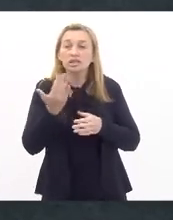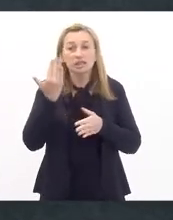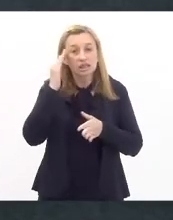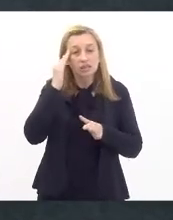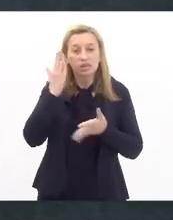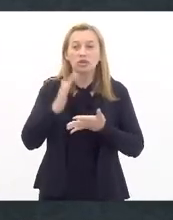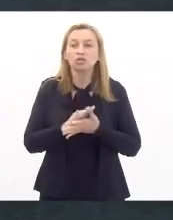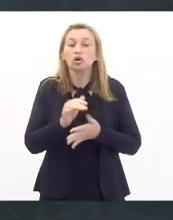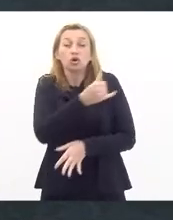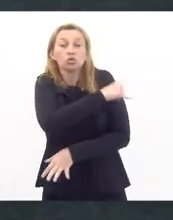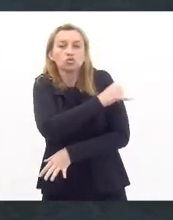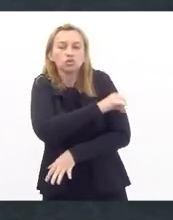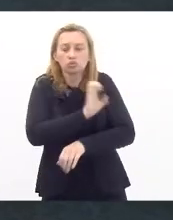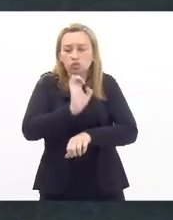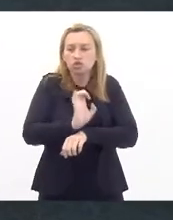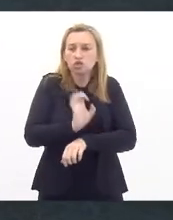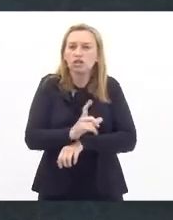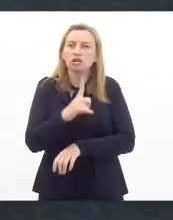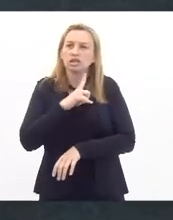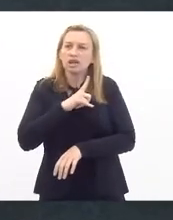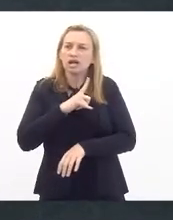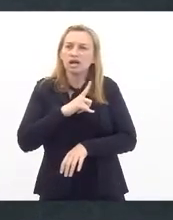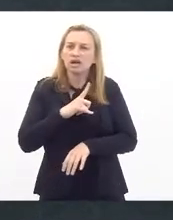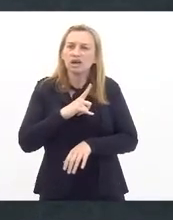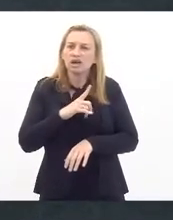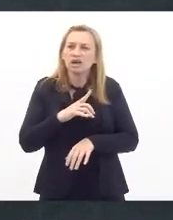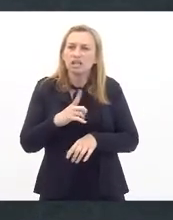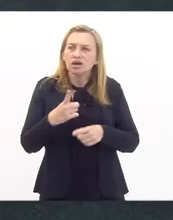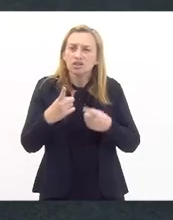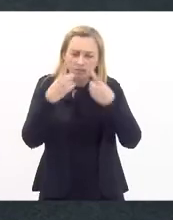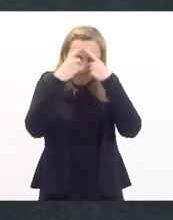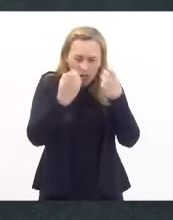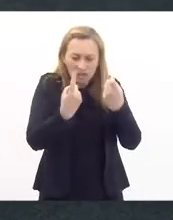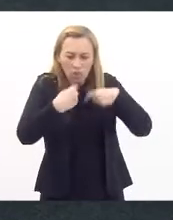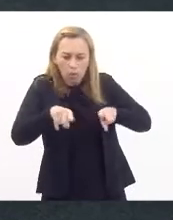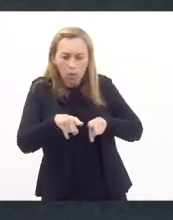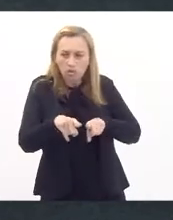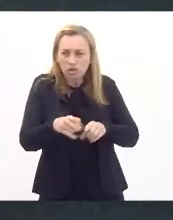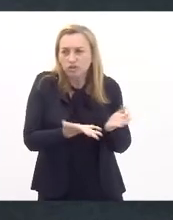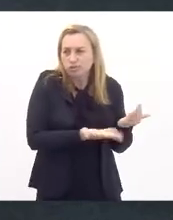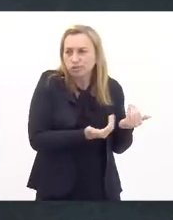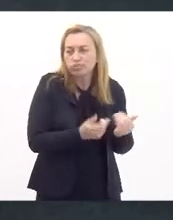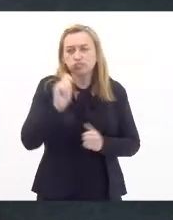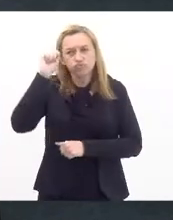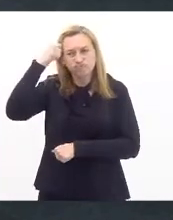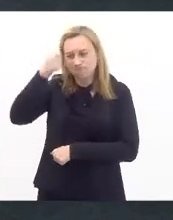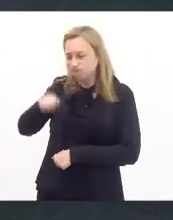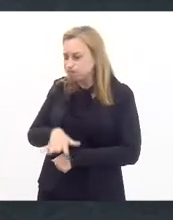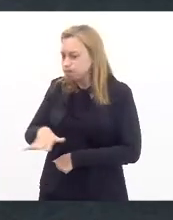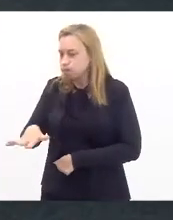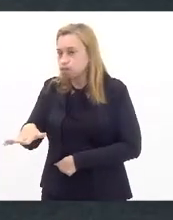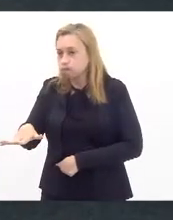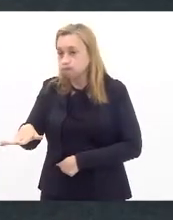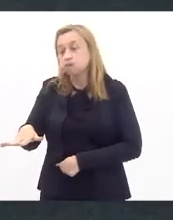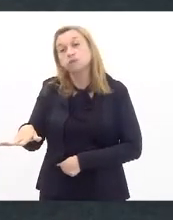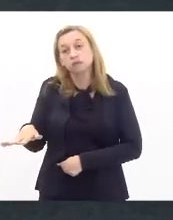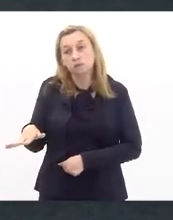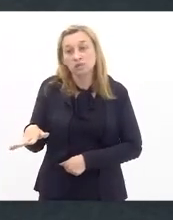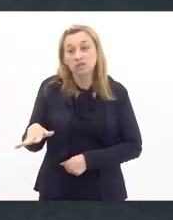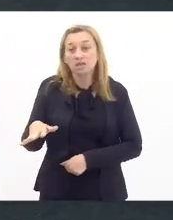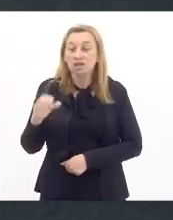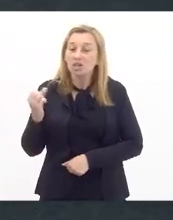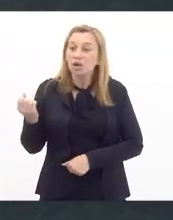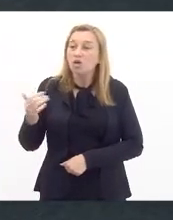no Rio de Janeiro é o estado em que existe muita agressão contra a juventude Negra e periférica favelada